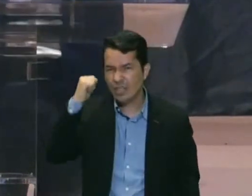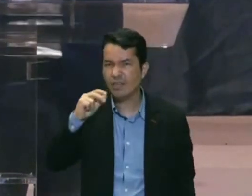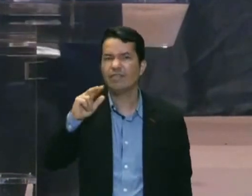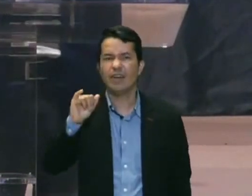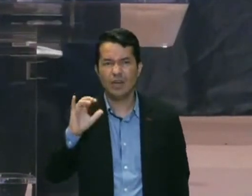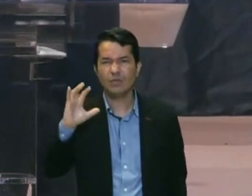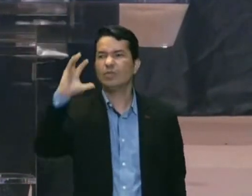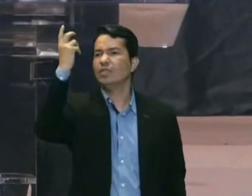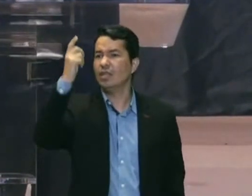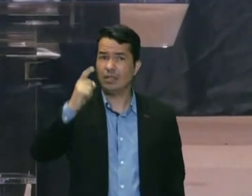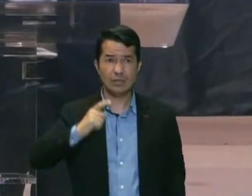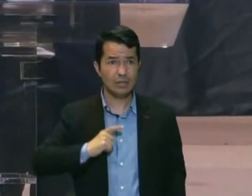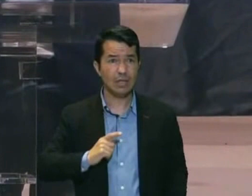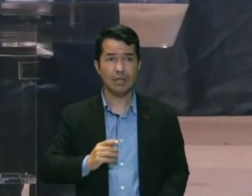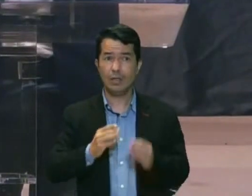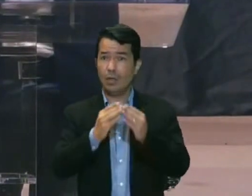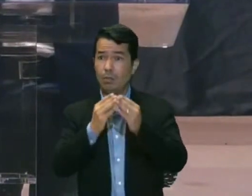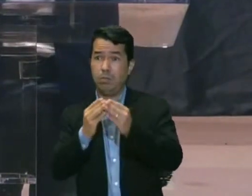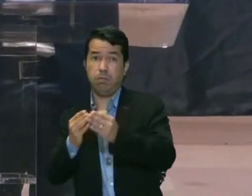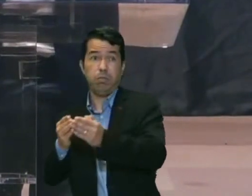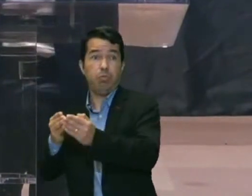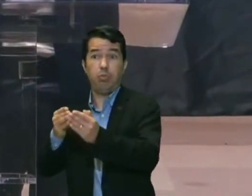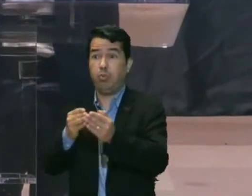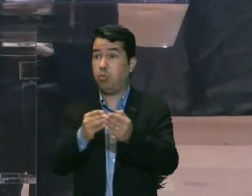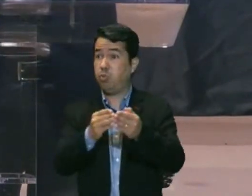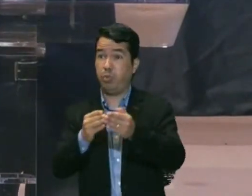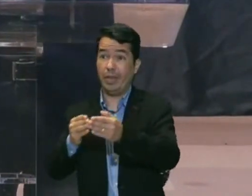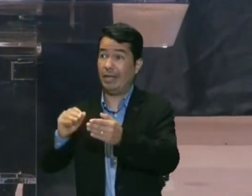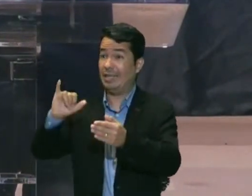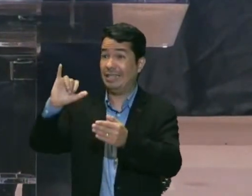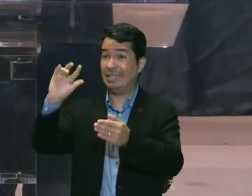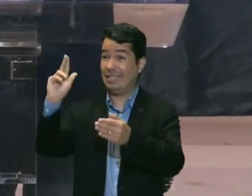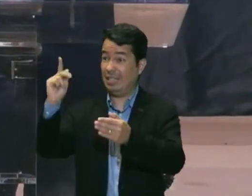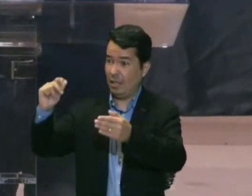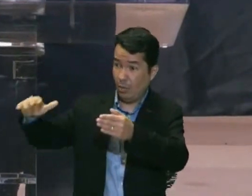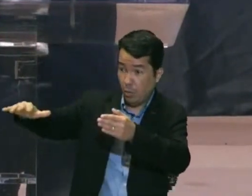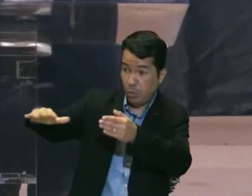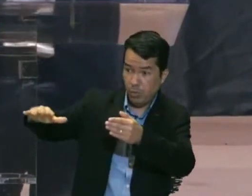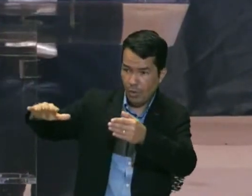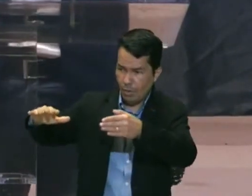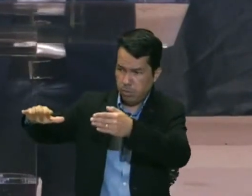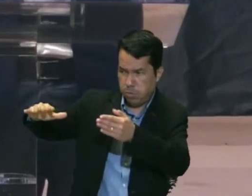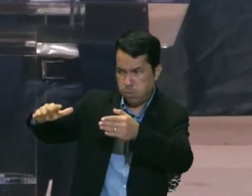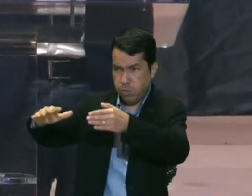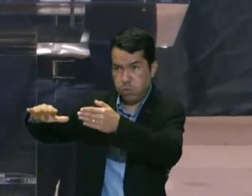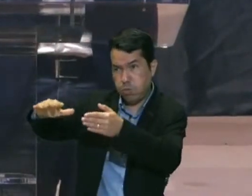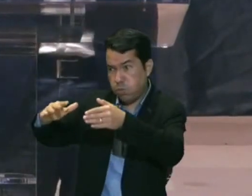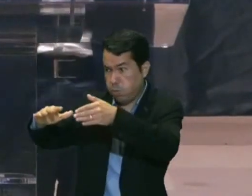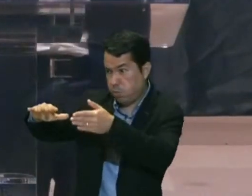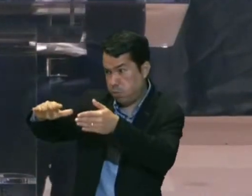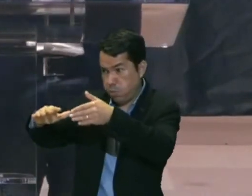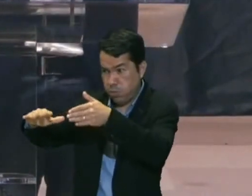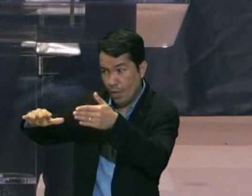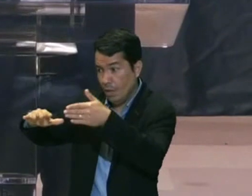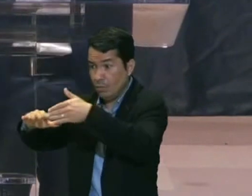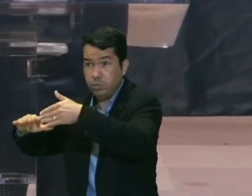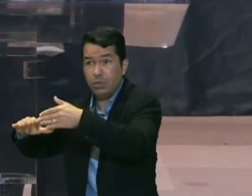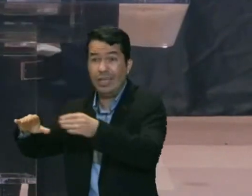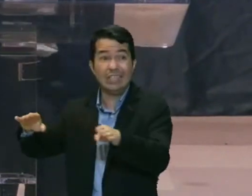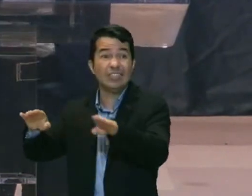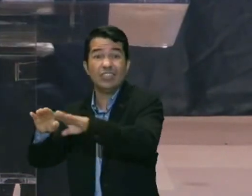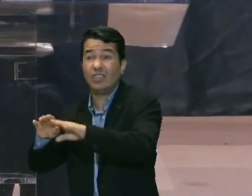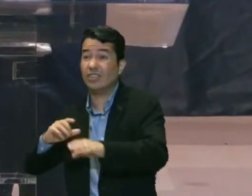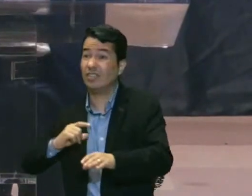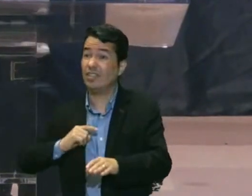ser arrastados para alguma ilha. E lá no capítulo 28, verso 1, termina